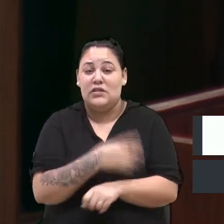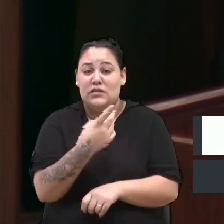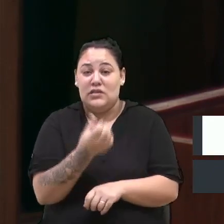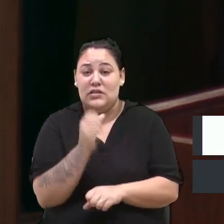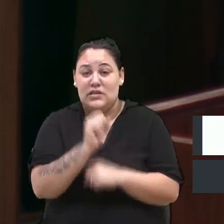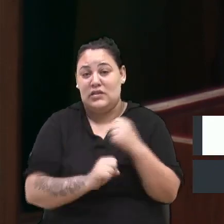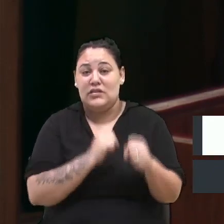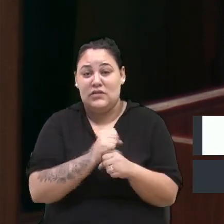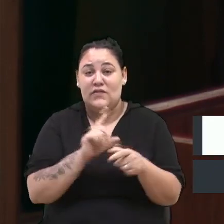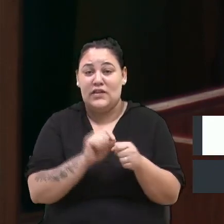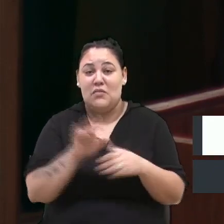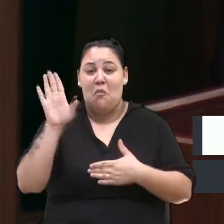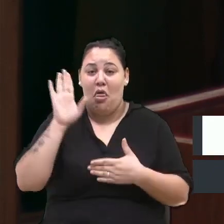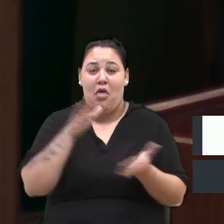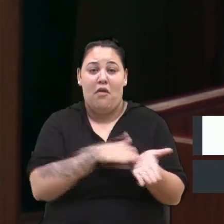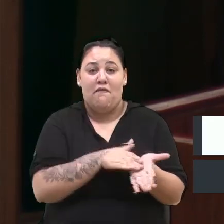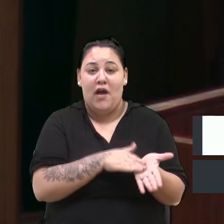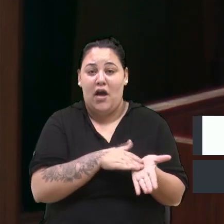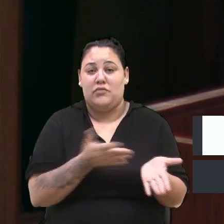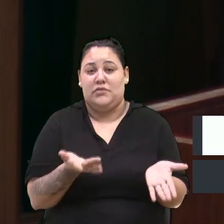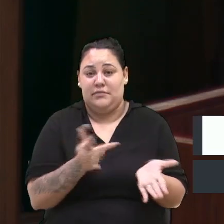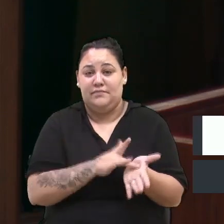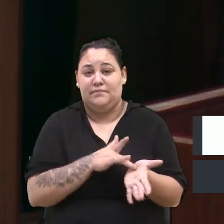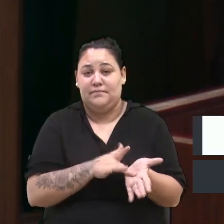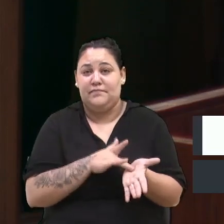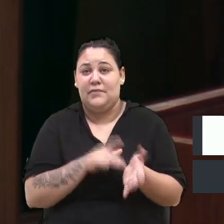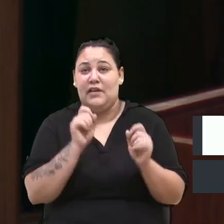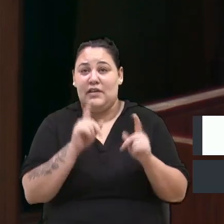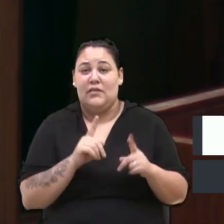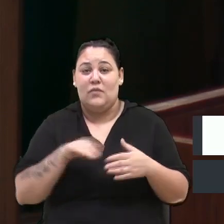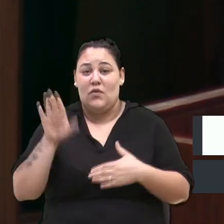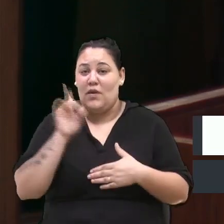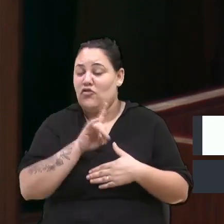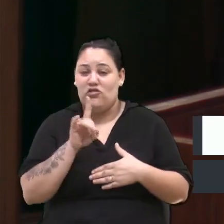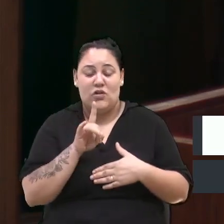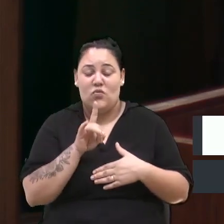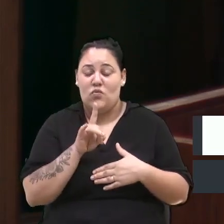promessas falsas. Quem promete e não cumpre, não deve jamais se reeleger.